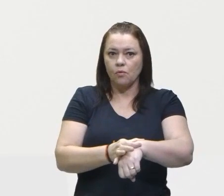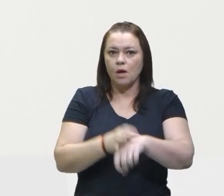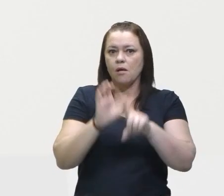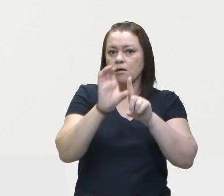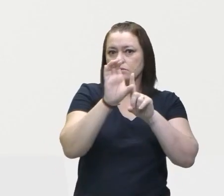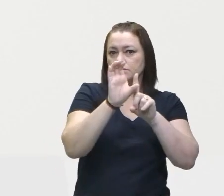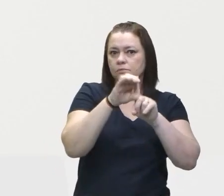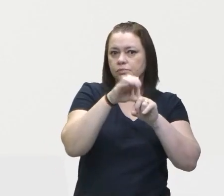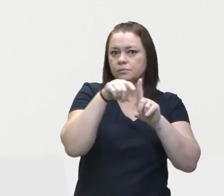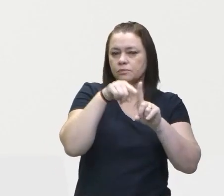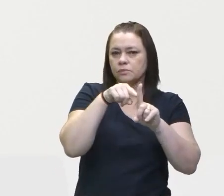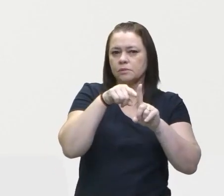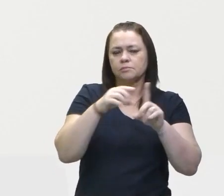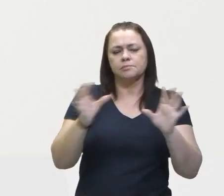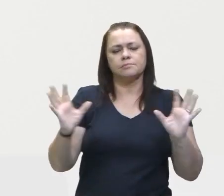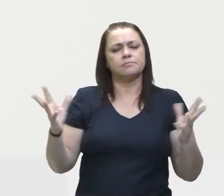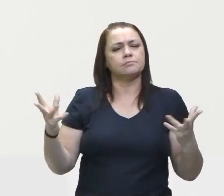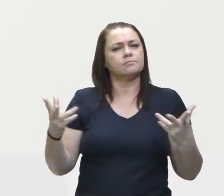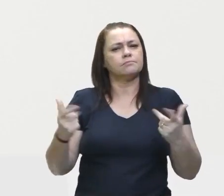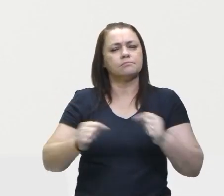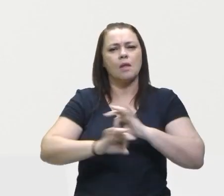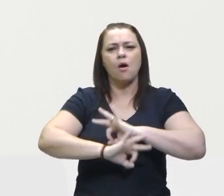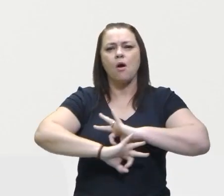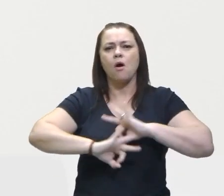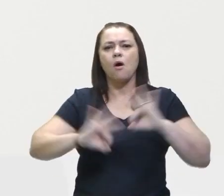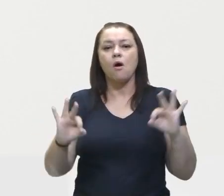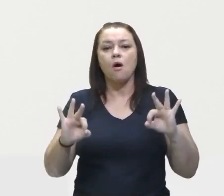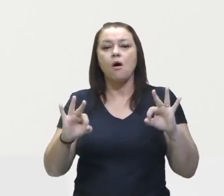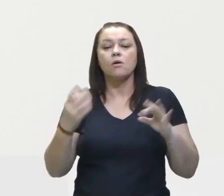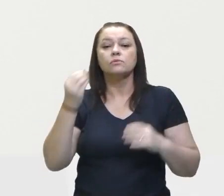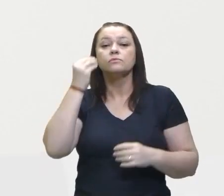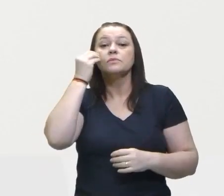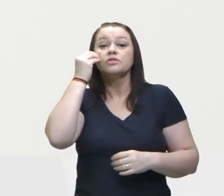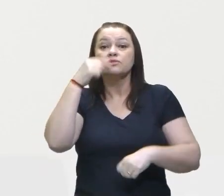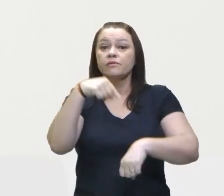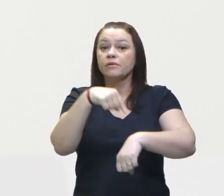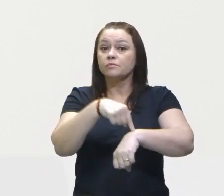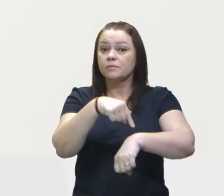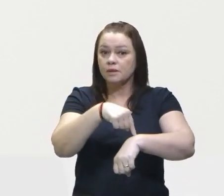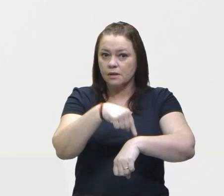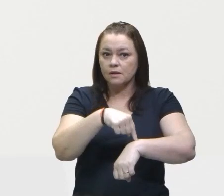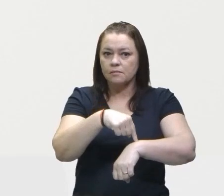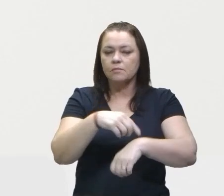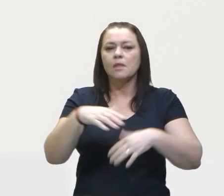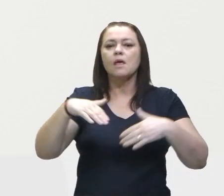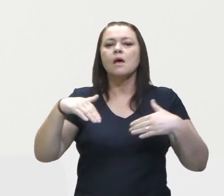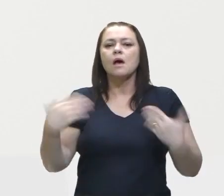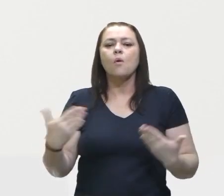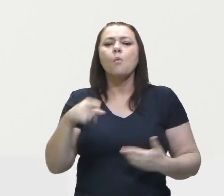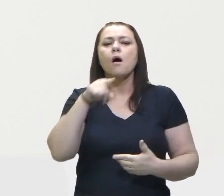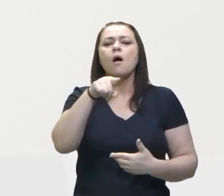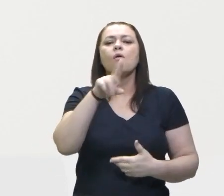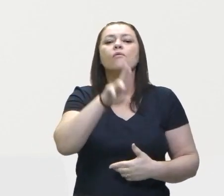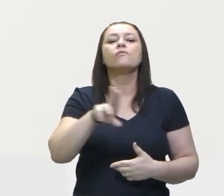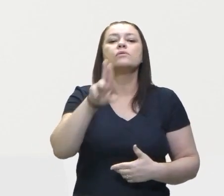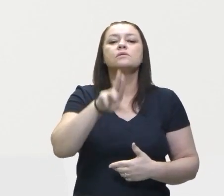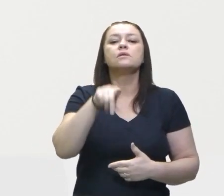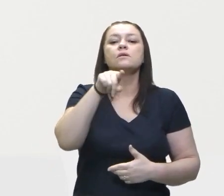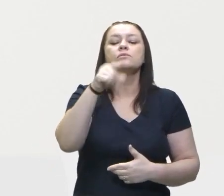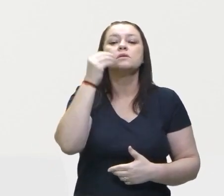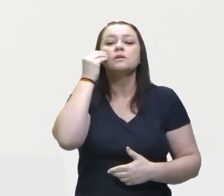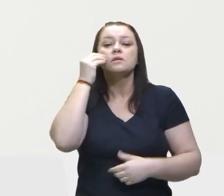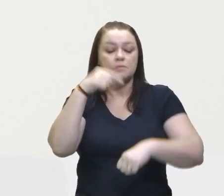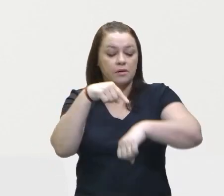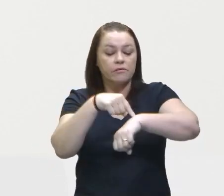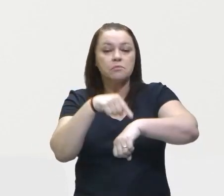calendário são excelentes instrumentos para nos orientar no tempo. Qual deles você utiliza para marcar o tempo